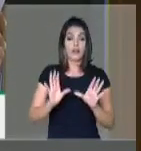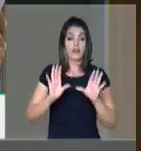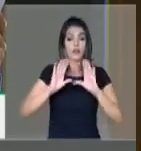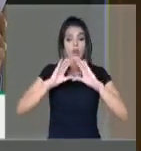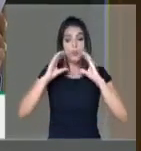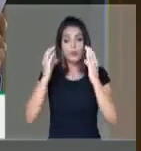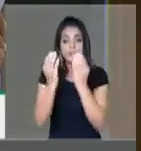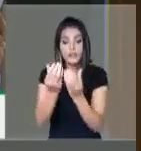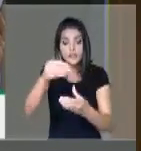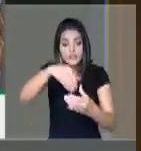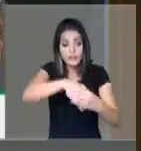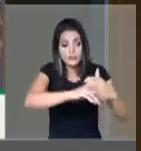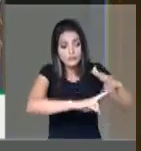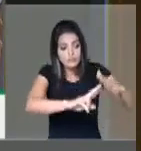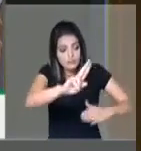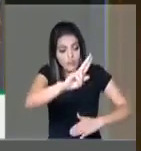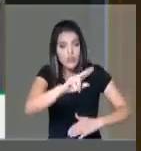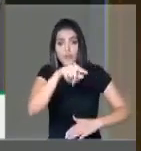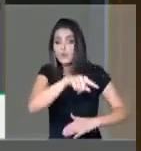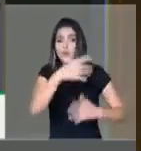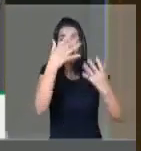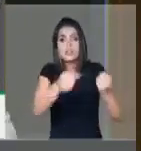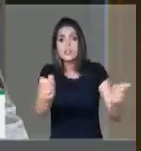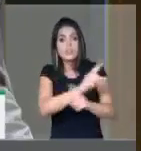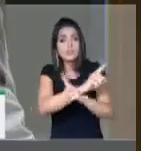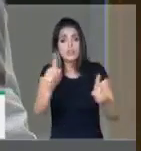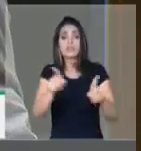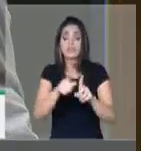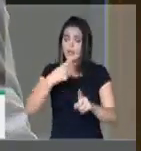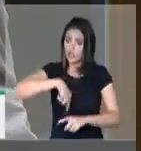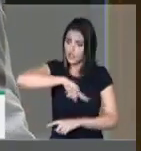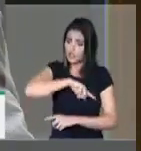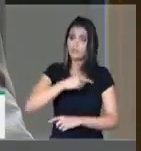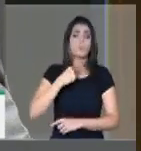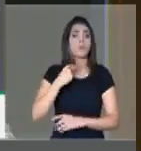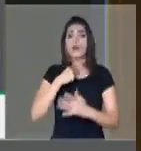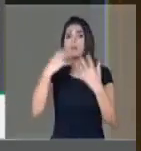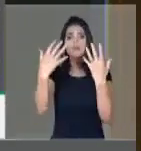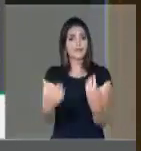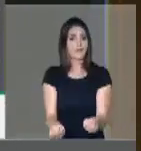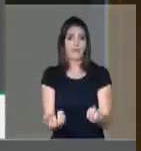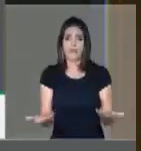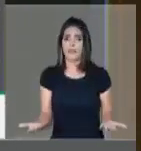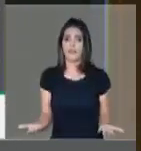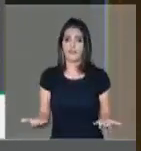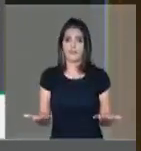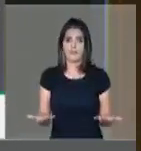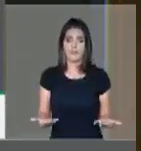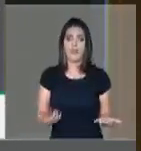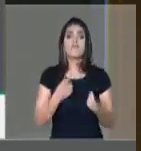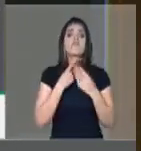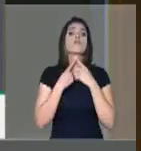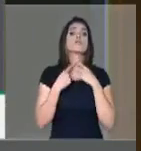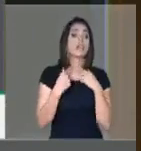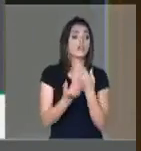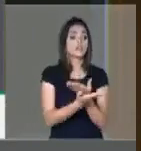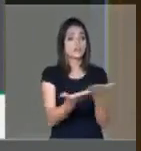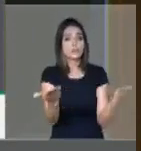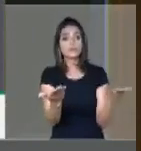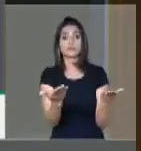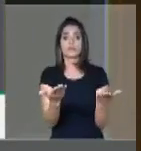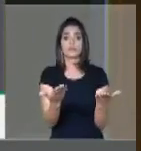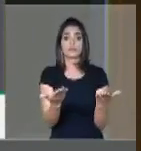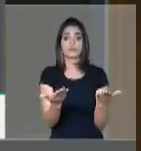comunidade universitária e deve sê-lo também pelo Parlamento. Por essa razão, para mim,